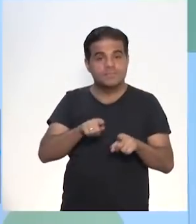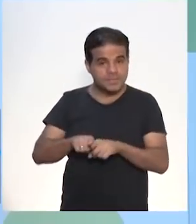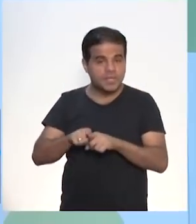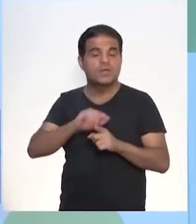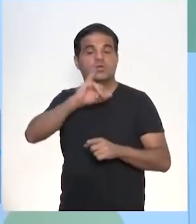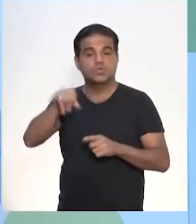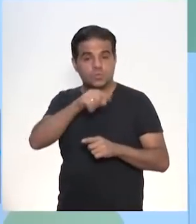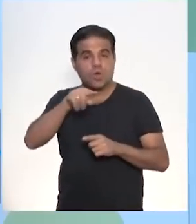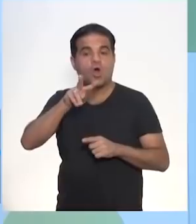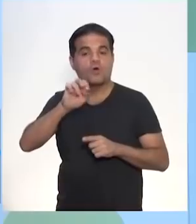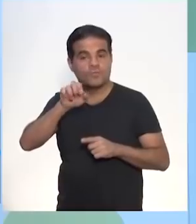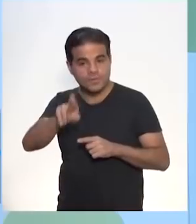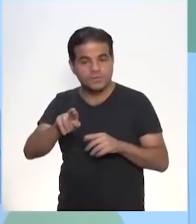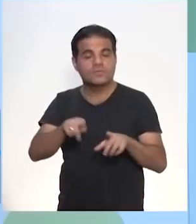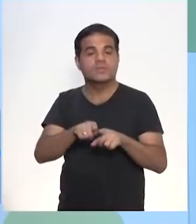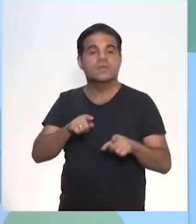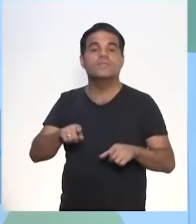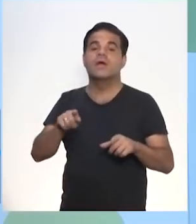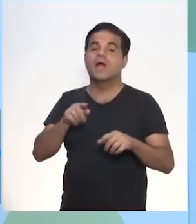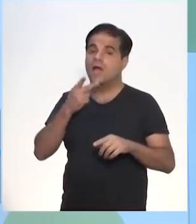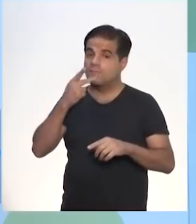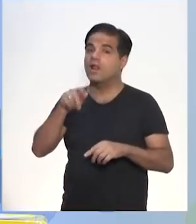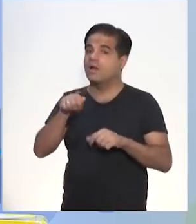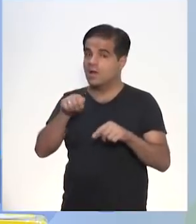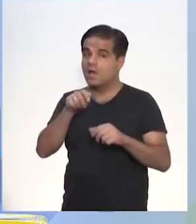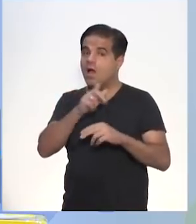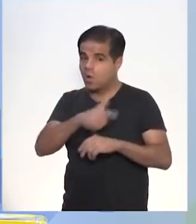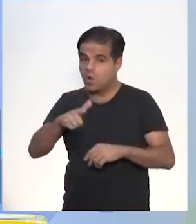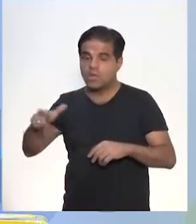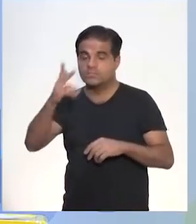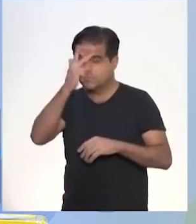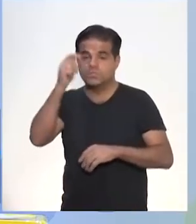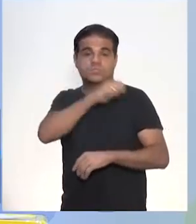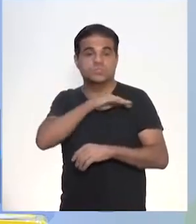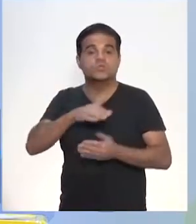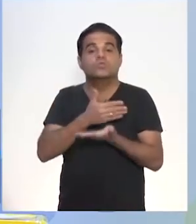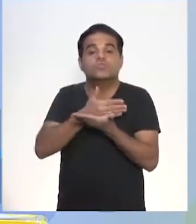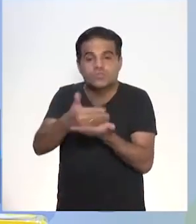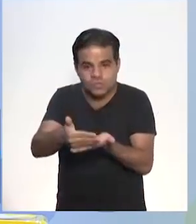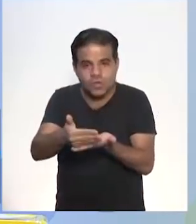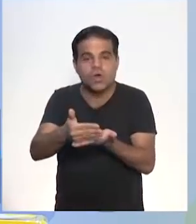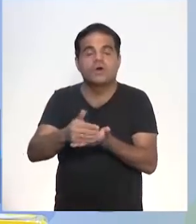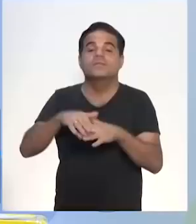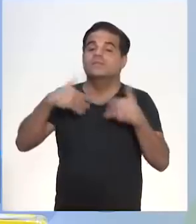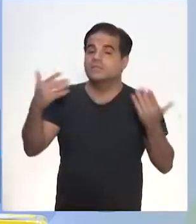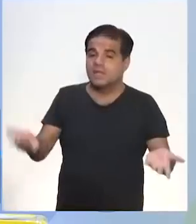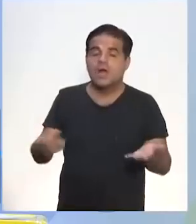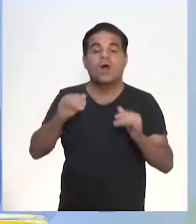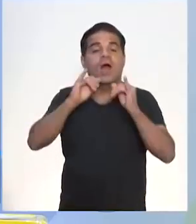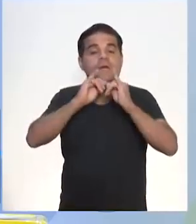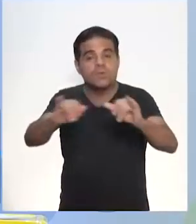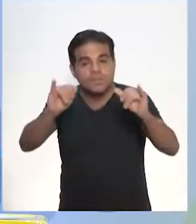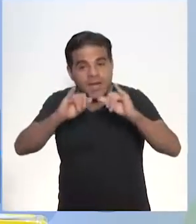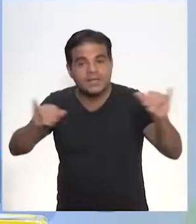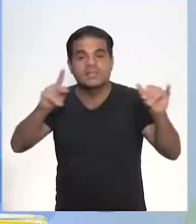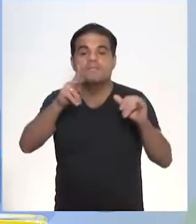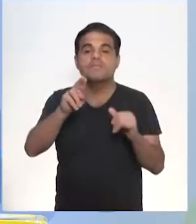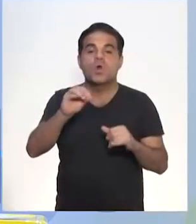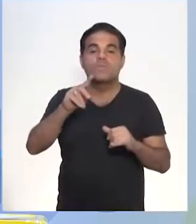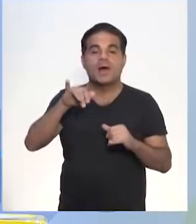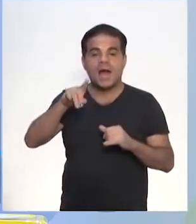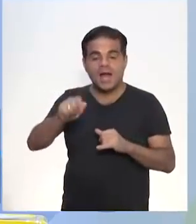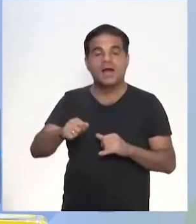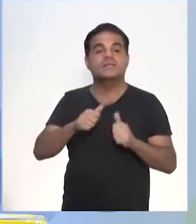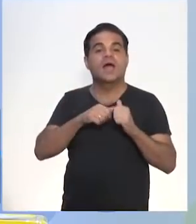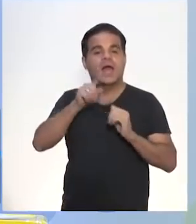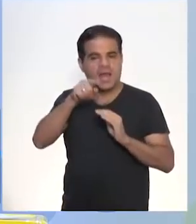do João Vitor, mas tem muita Sim. participação, citaram inclusive isso. Falaram, inclusive, quando se iniciou, né? Então, a propaganda, ela segue mais essa